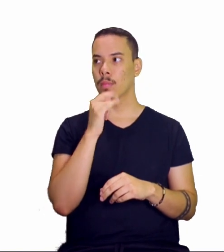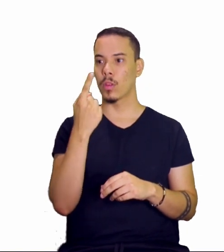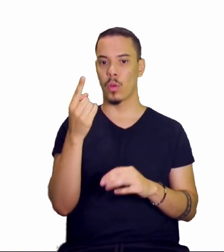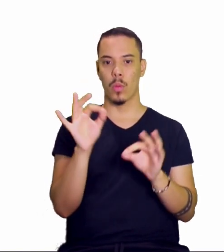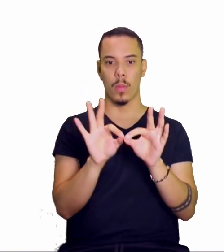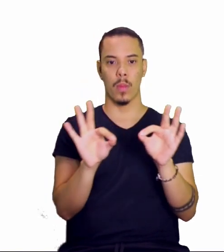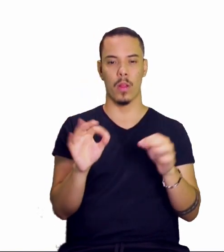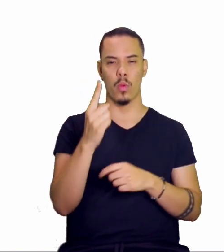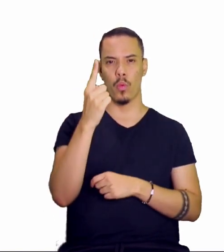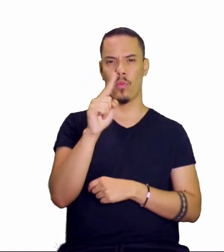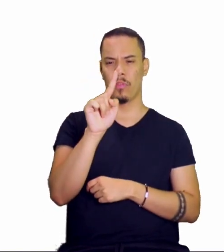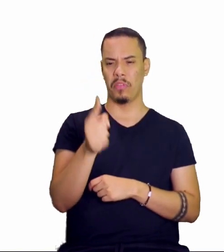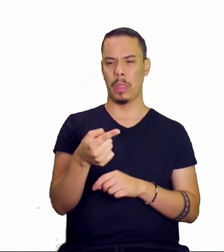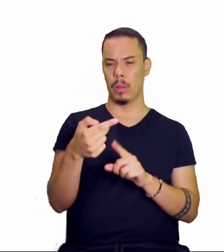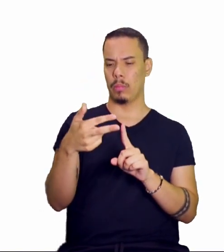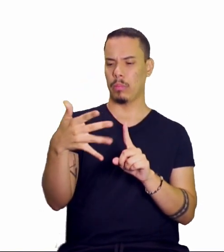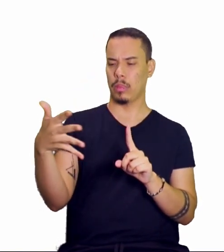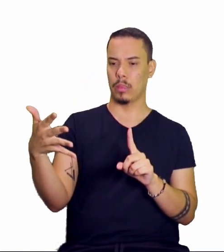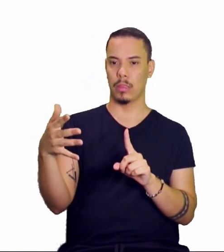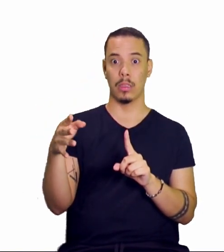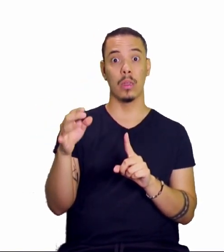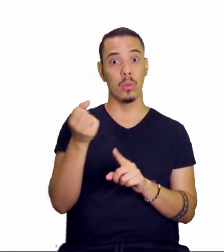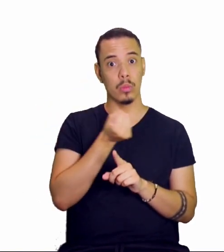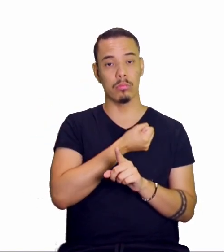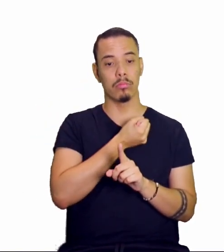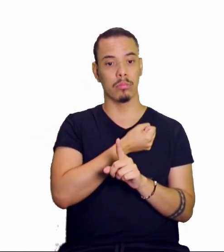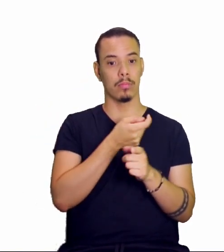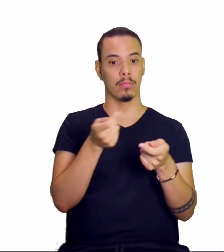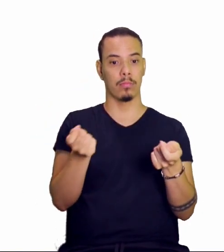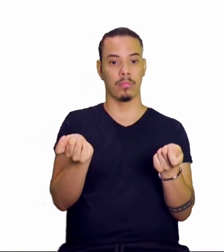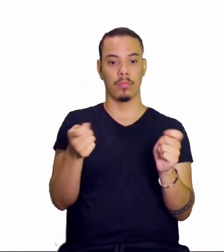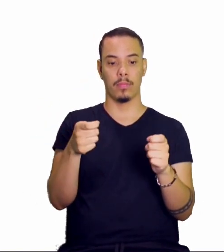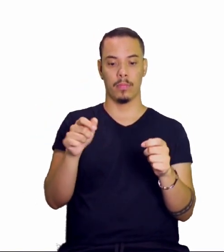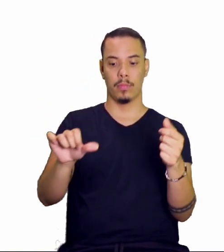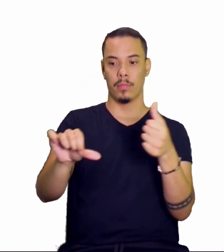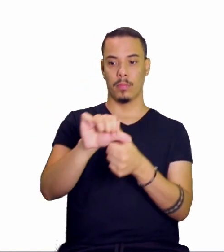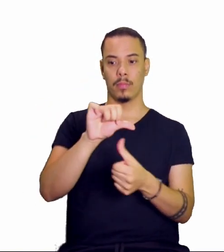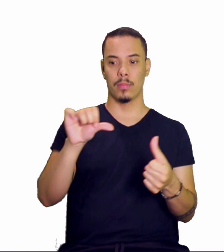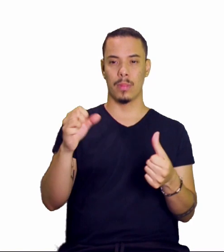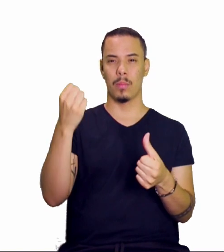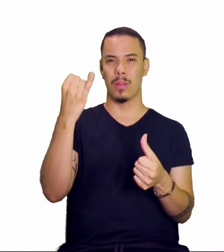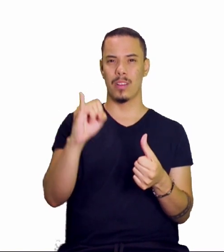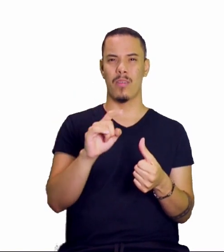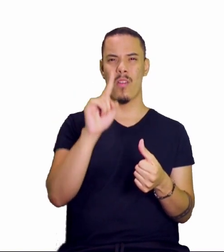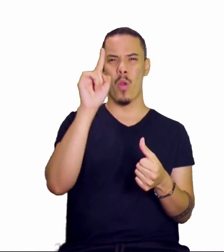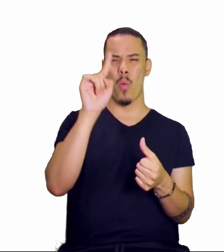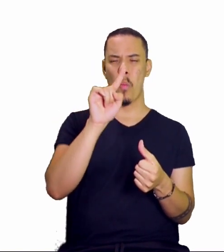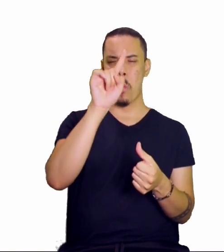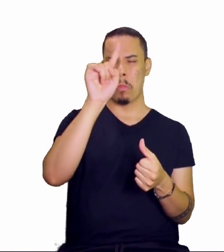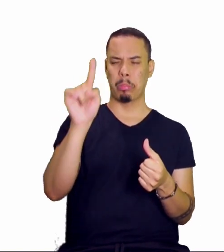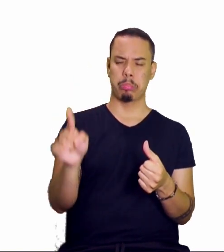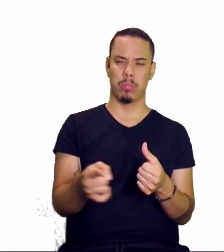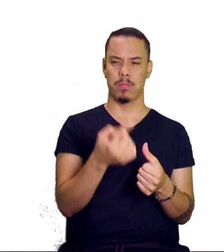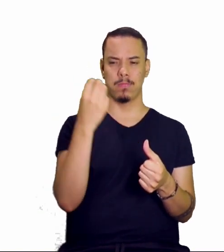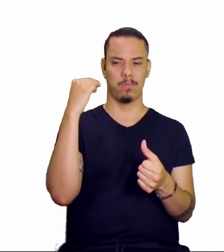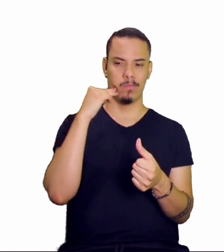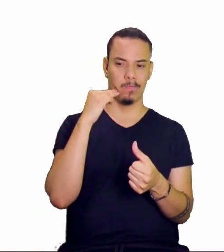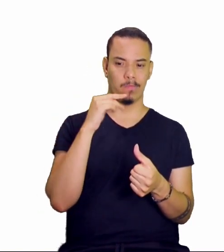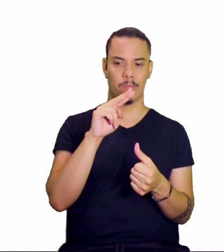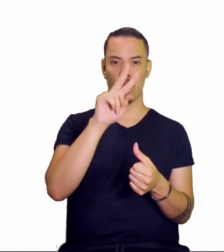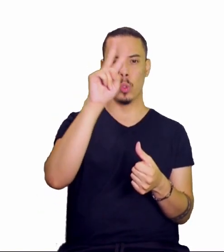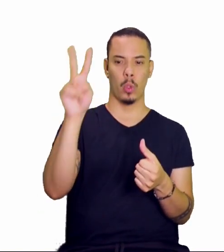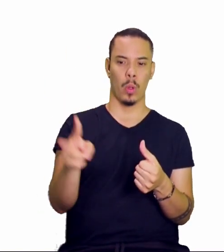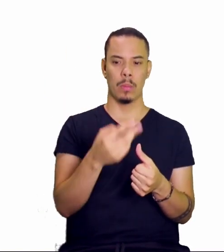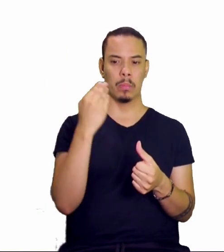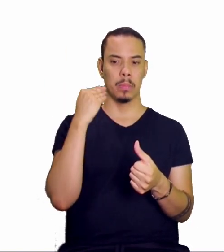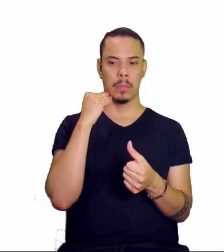1, alguma coisa, é um número razoável, dá para você colocar em metros. Justamente. Mas se eu pego assim 1 milhão, 2 bilhões, que for uma